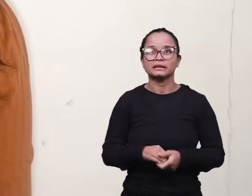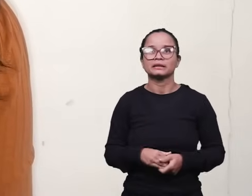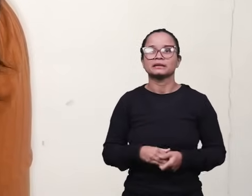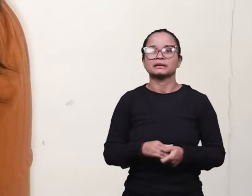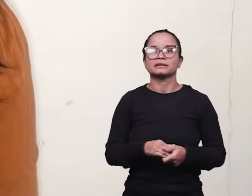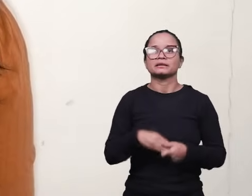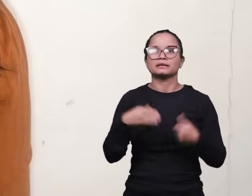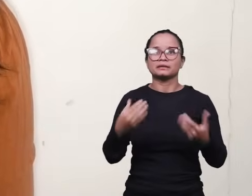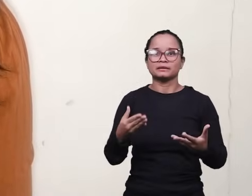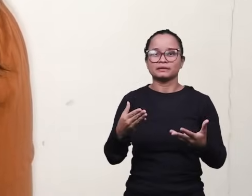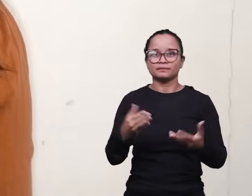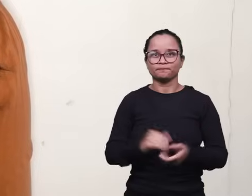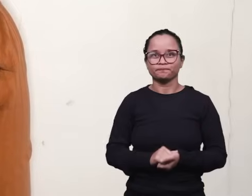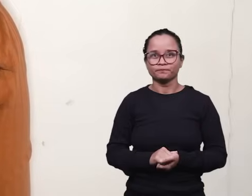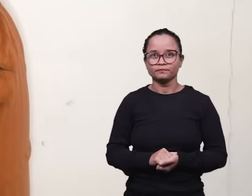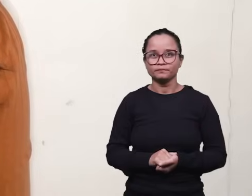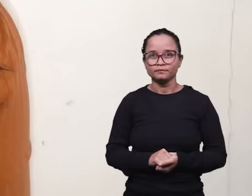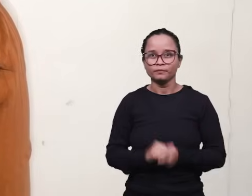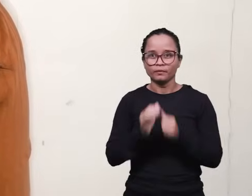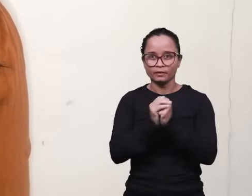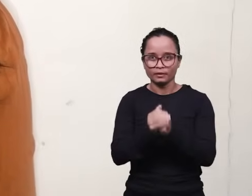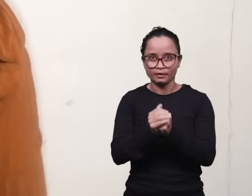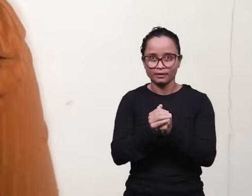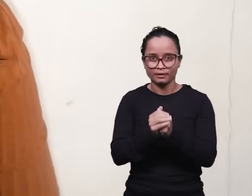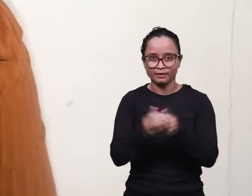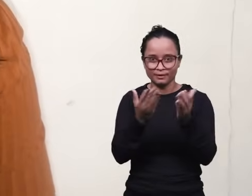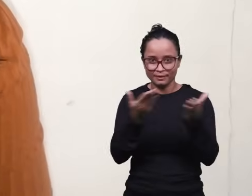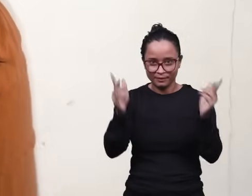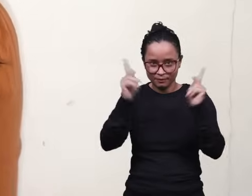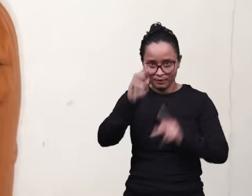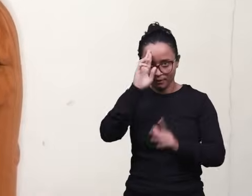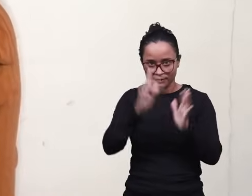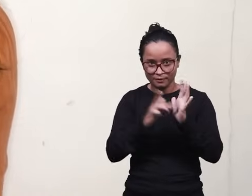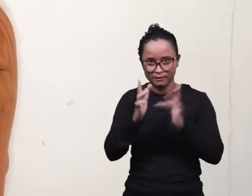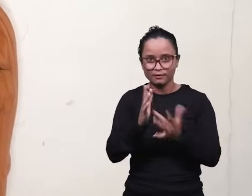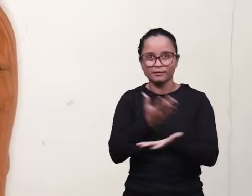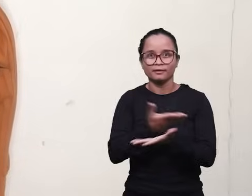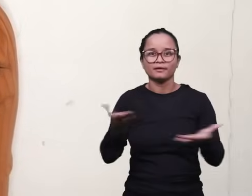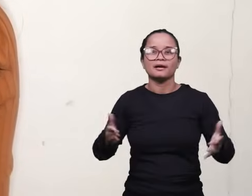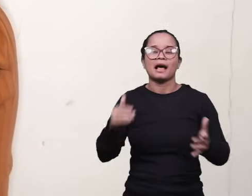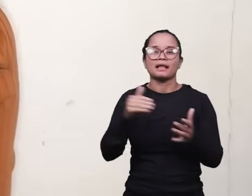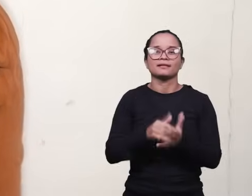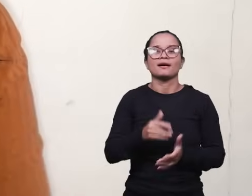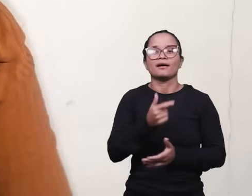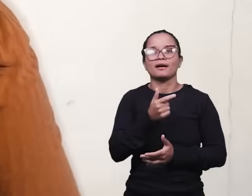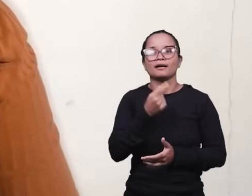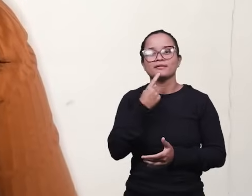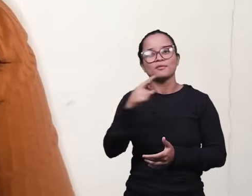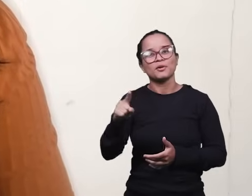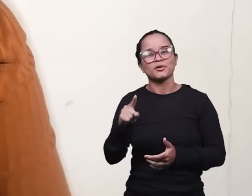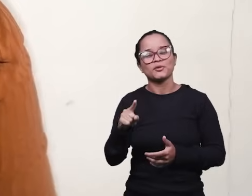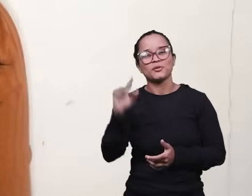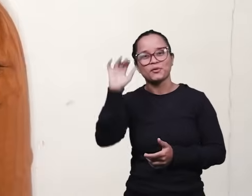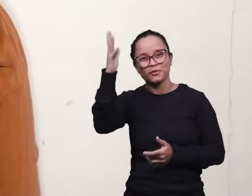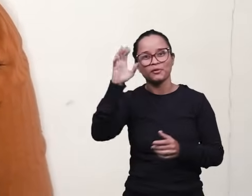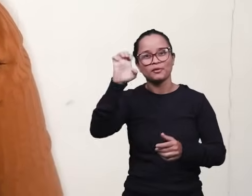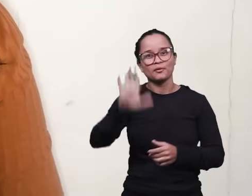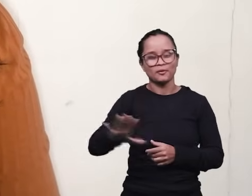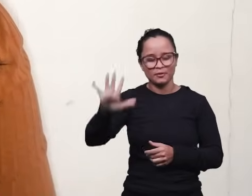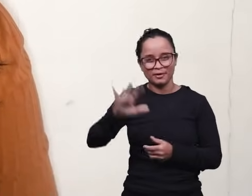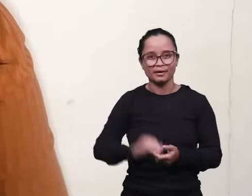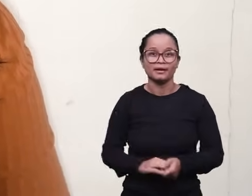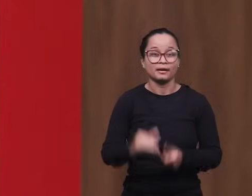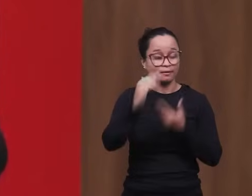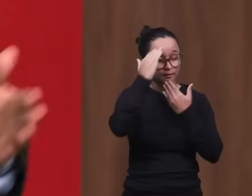A ICM Mafra está sob o Ministério do Pastor Alexandre França. Amém, irmãos! A paz do Senhor Jesus a todos e até a próxima semana com mais